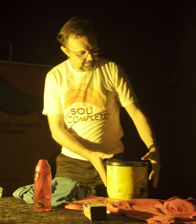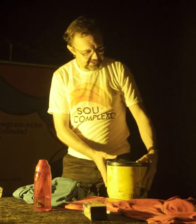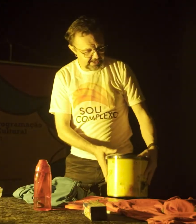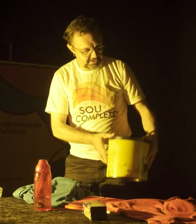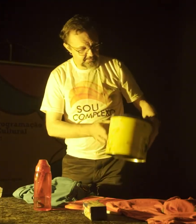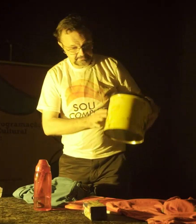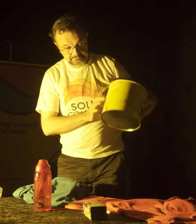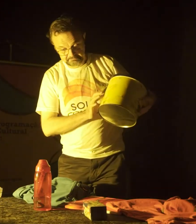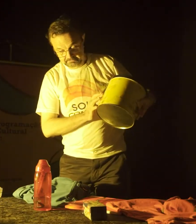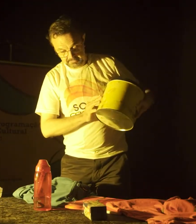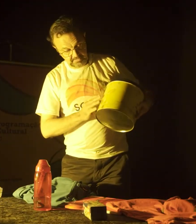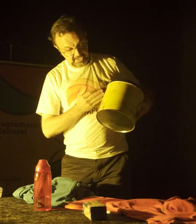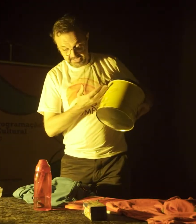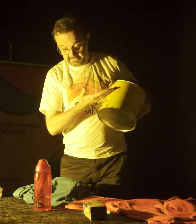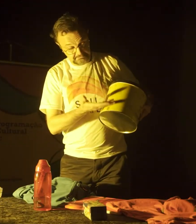Você percebe